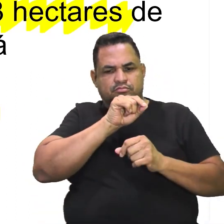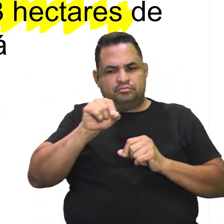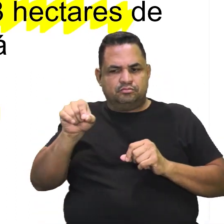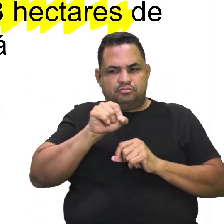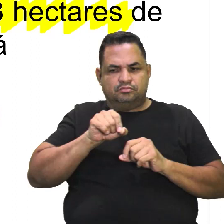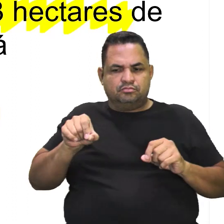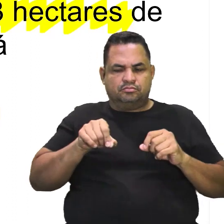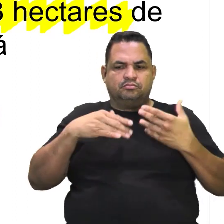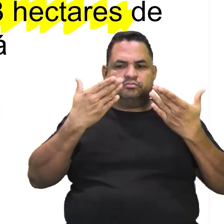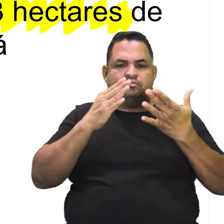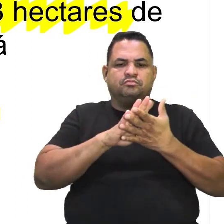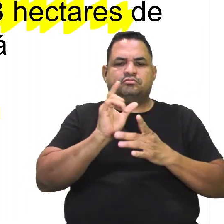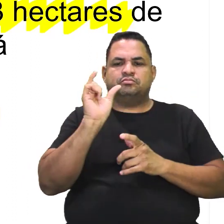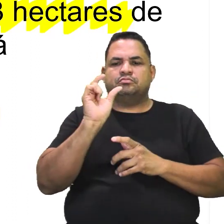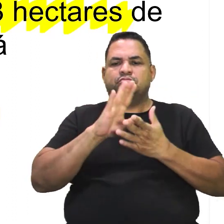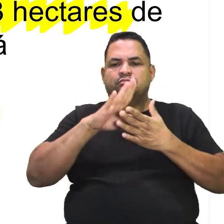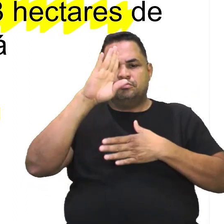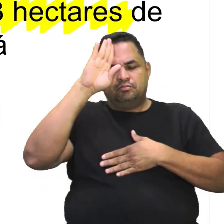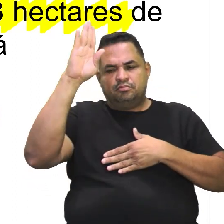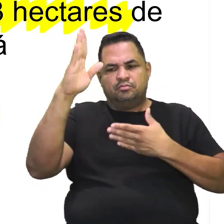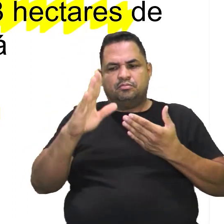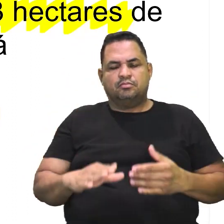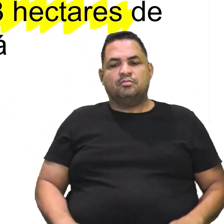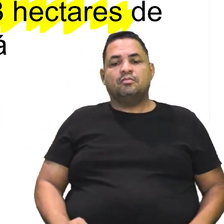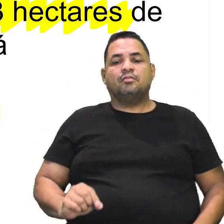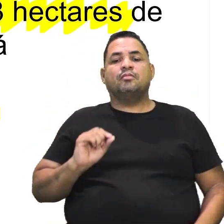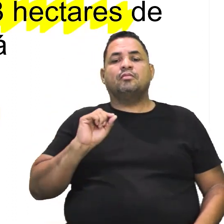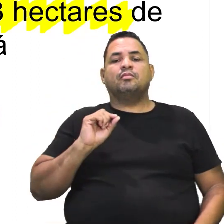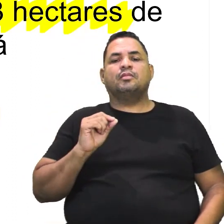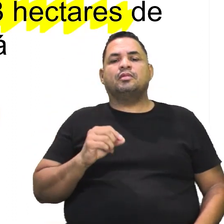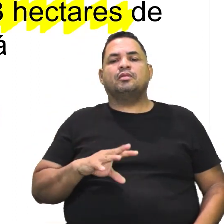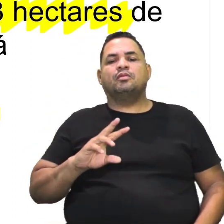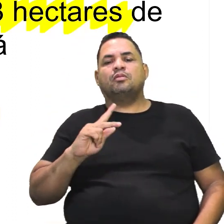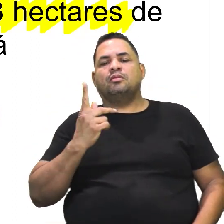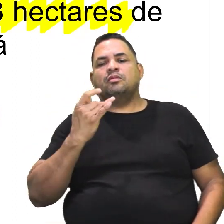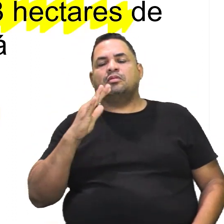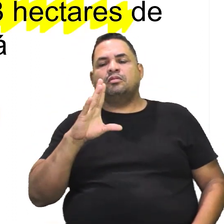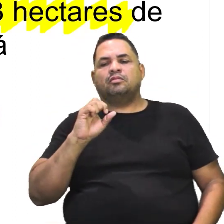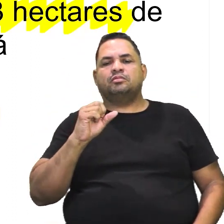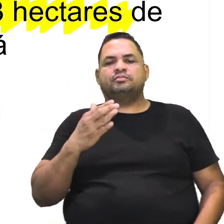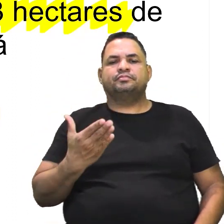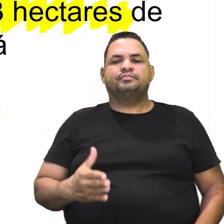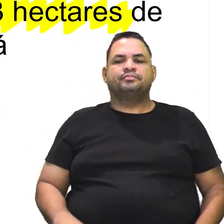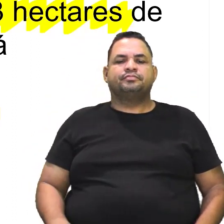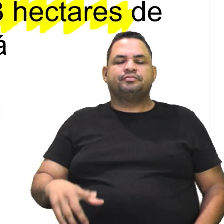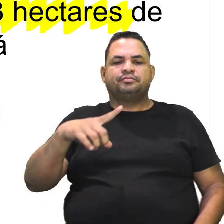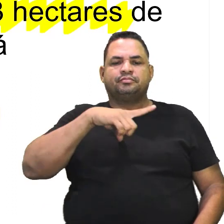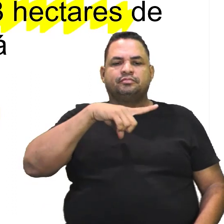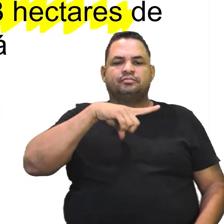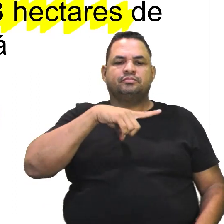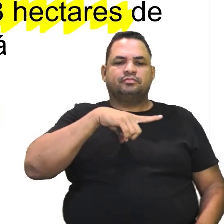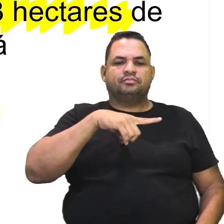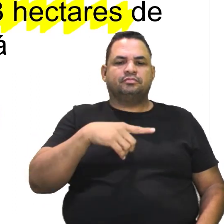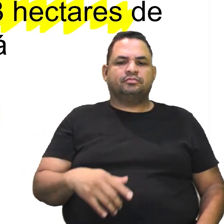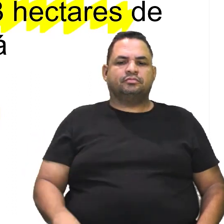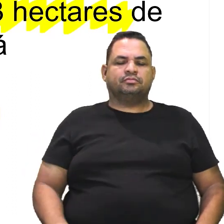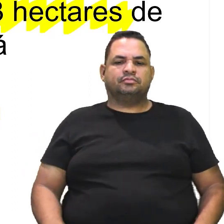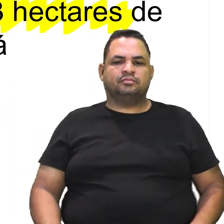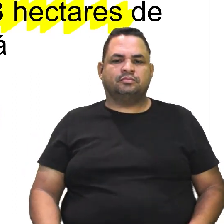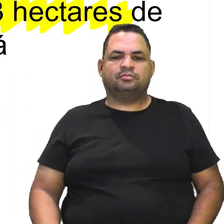vai elencando as palavras-chave, né? O que o hectare vale, quantos hectares ele tem